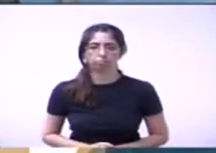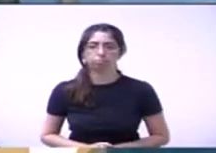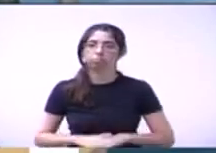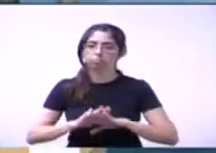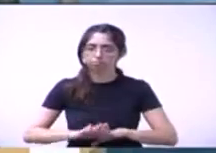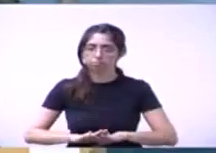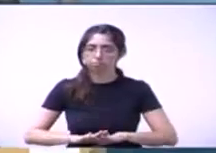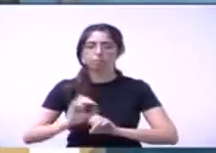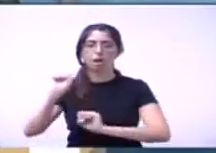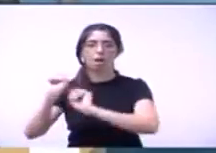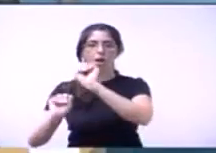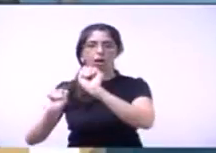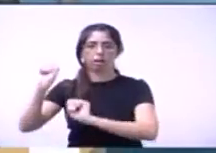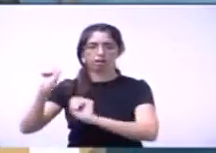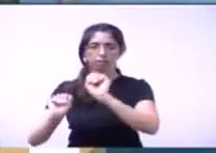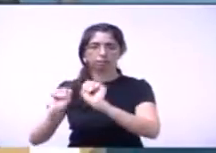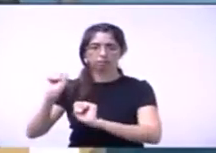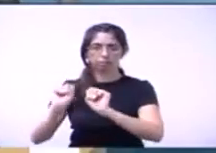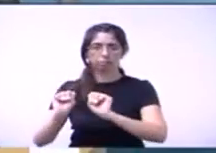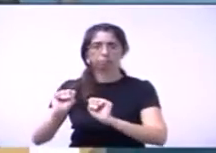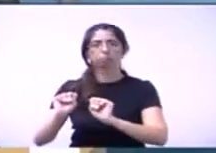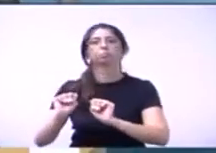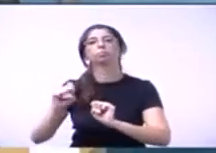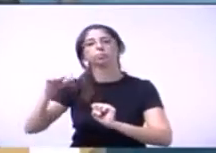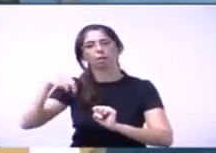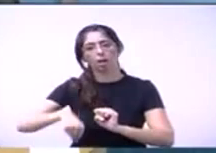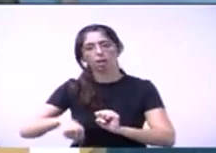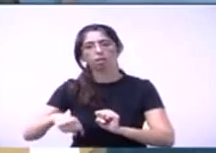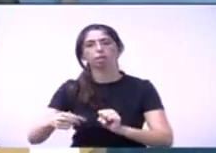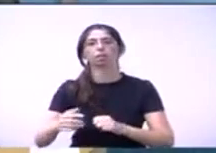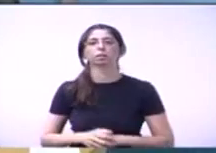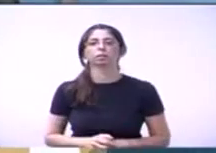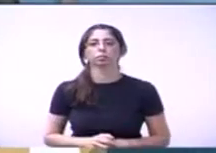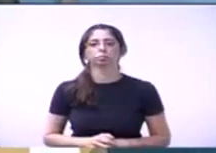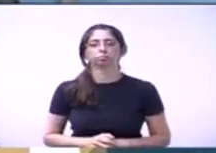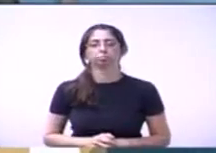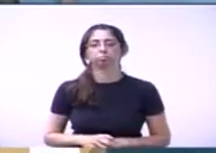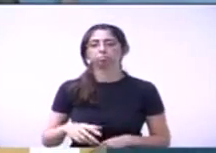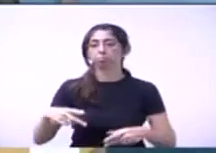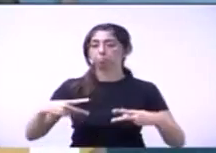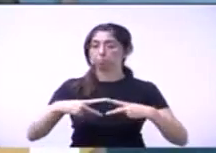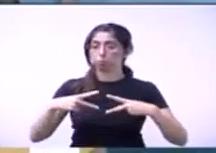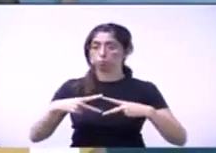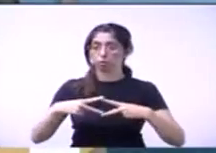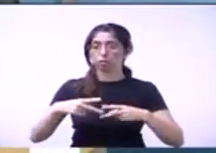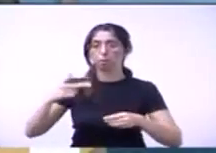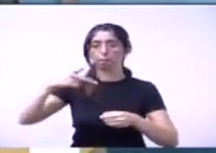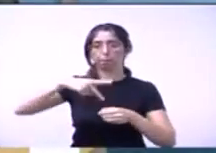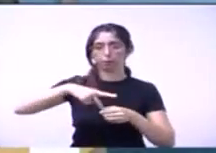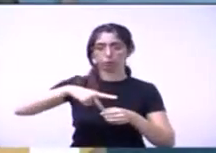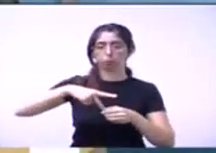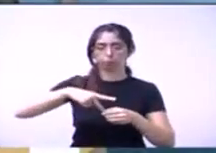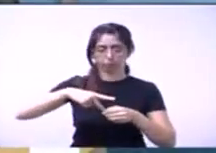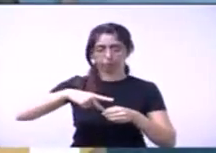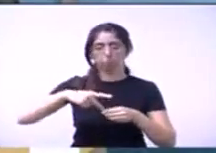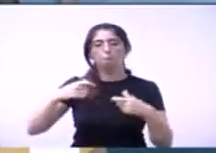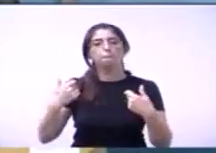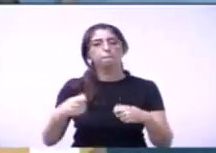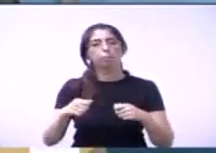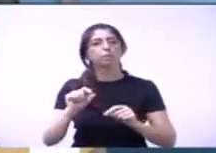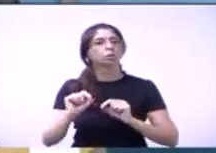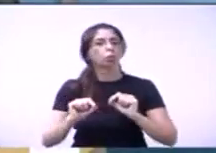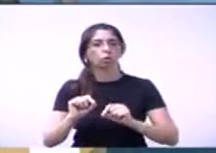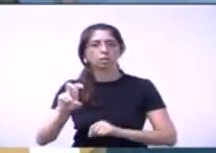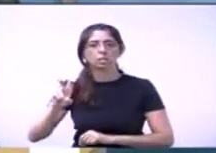As empresas prestadoras de serviço do polo industrial terão que dar 50% de mão de obra